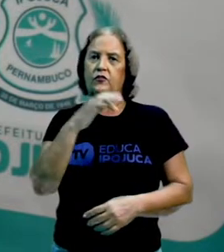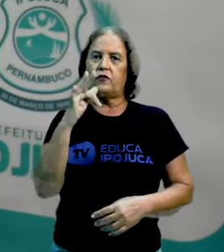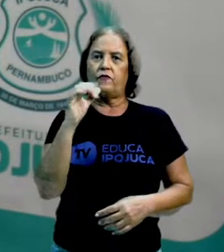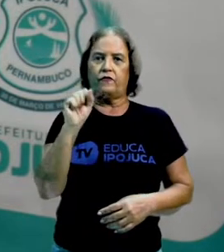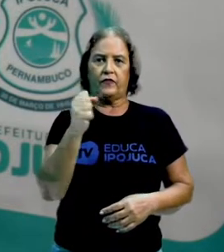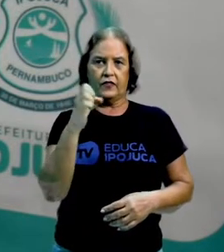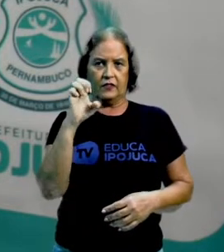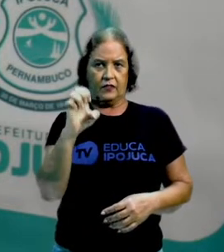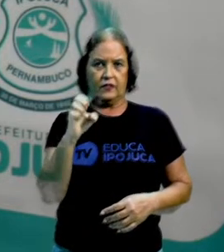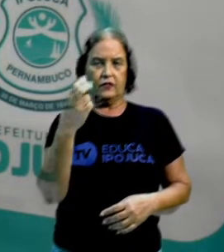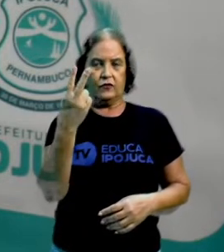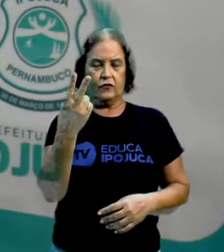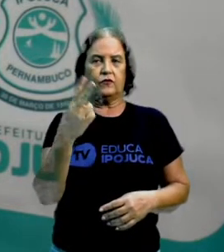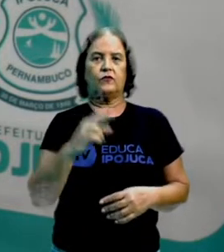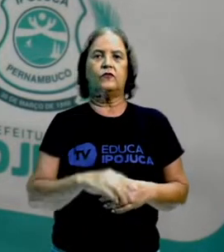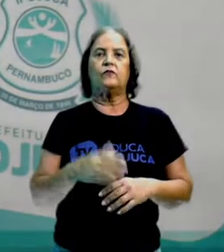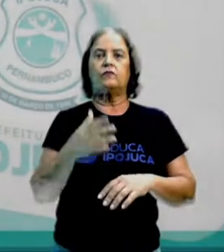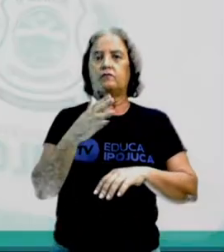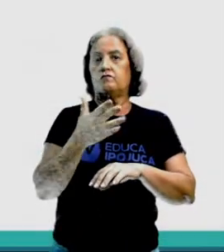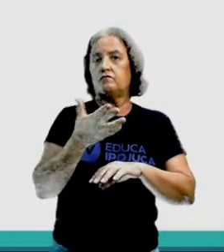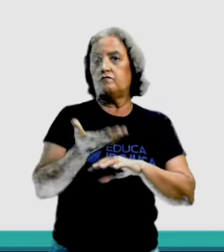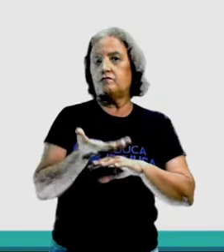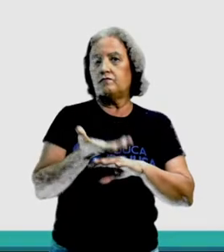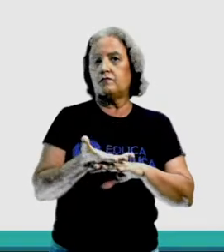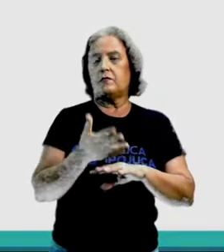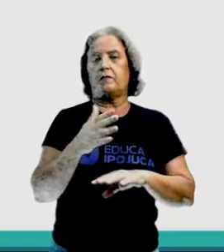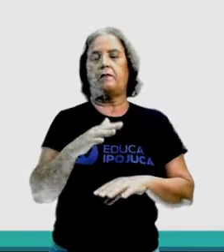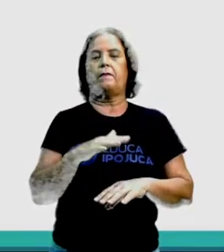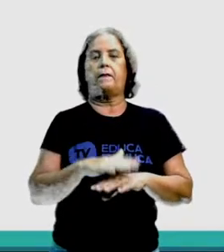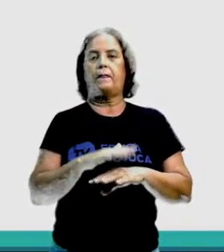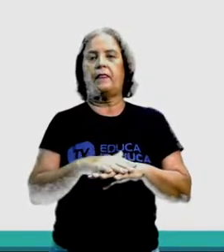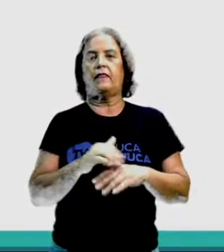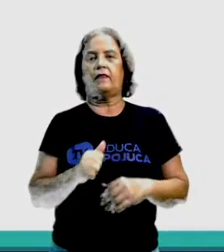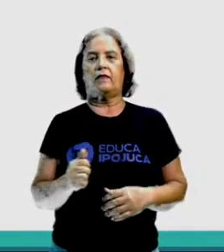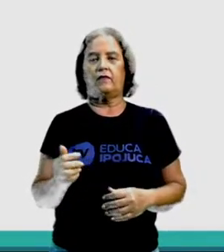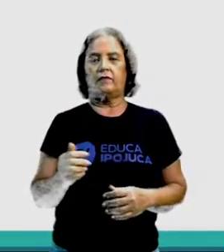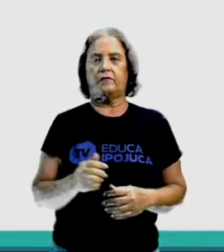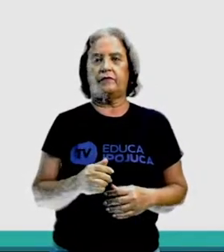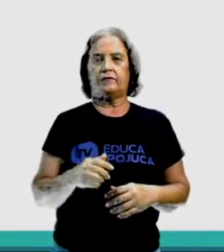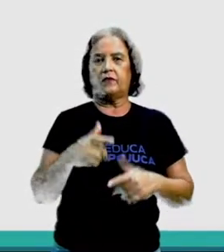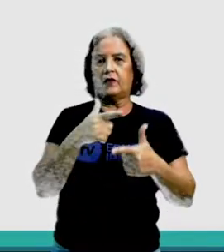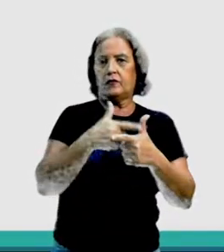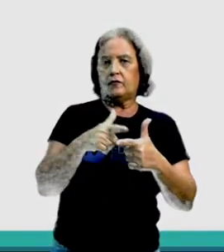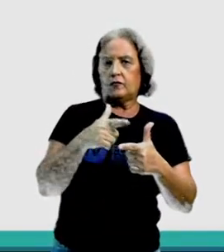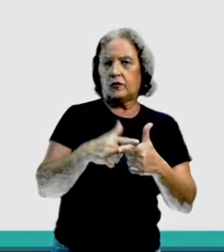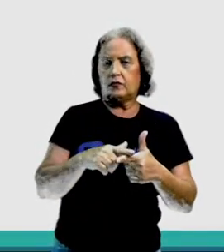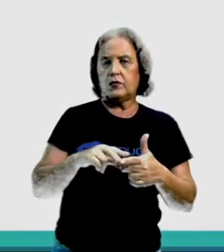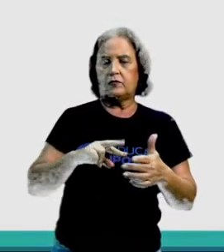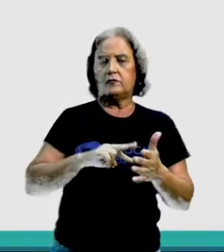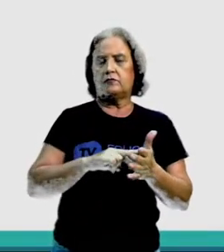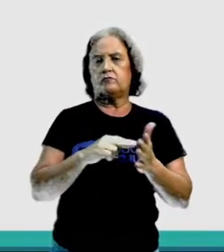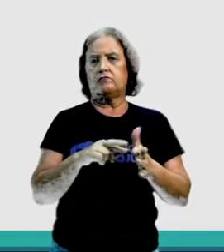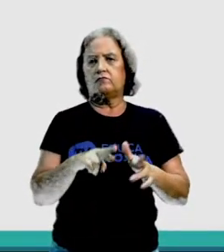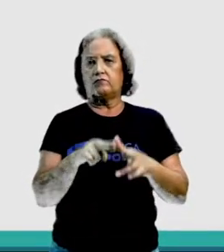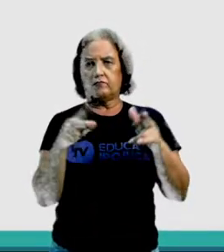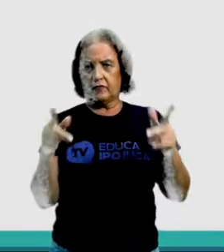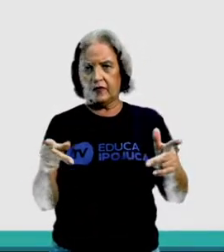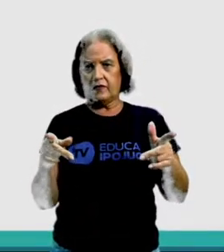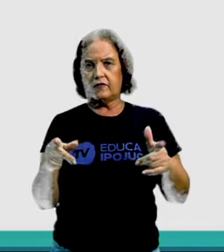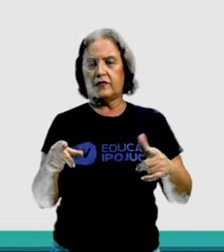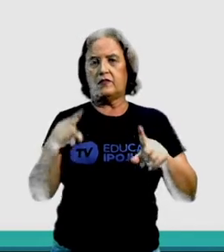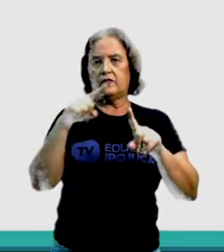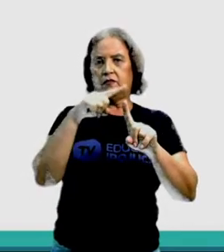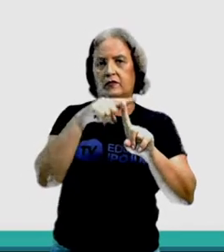2, hoje com a disciplina de matemática. Vamos lá? Problemas, diferentes significados, com